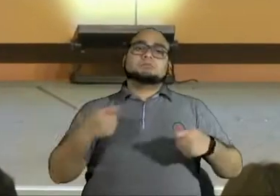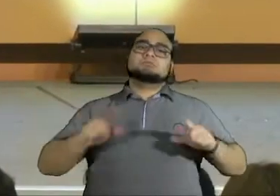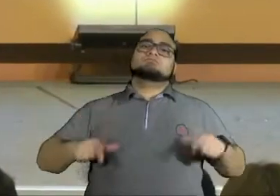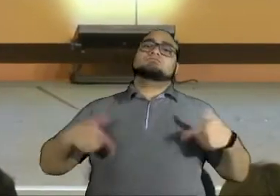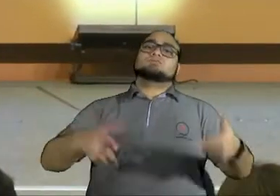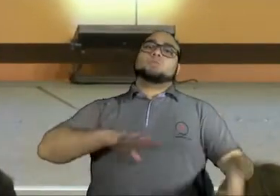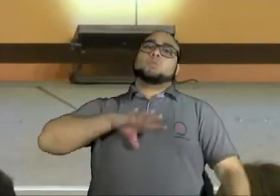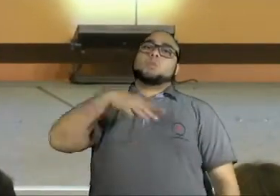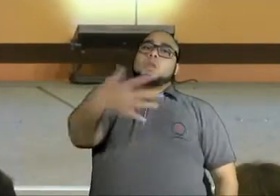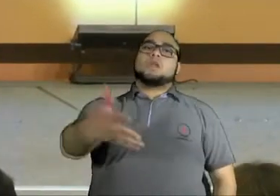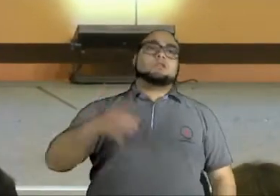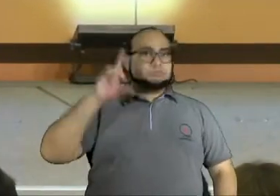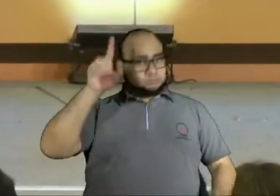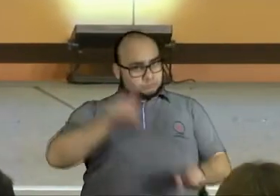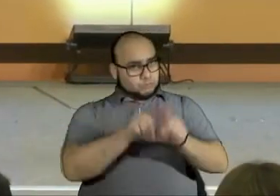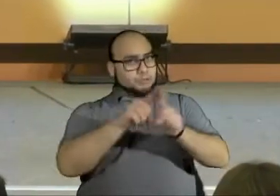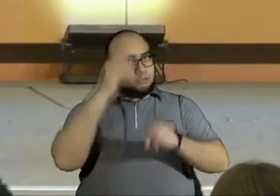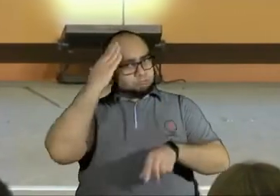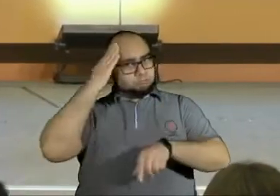e faço.